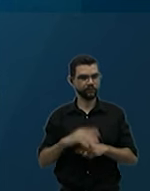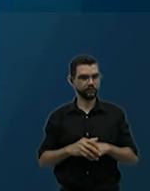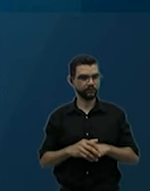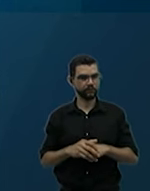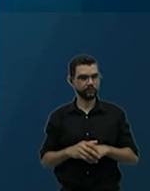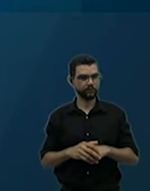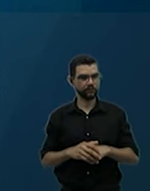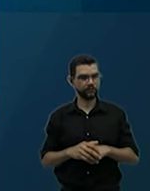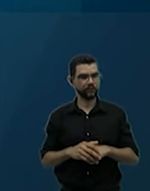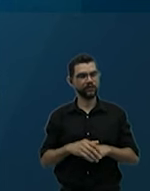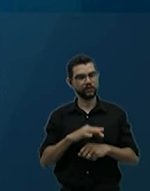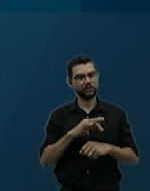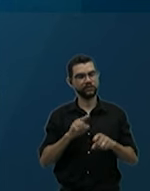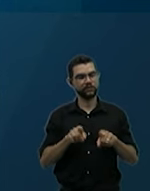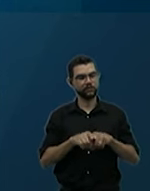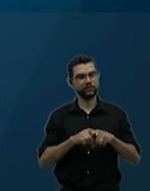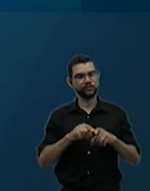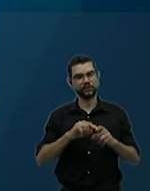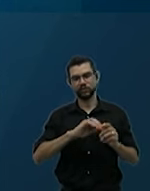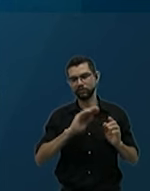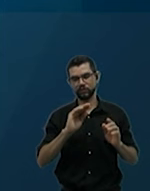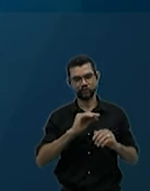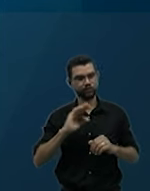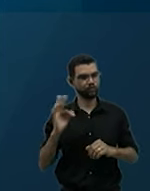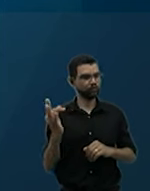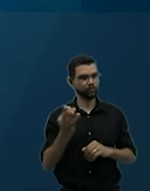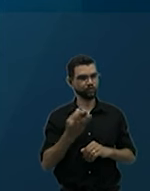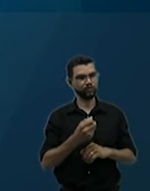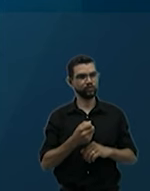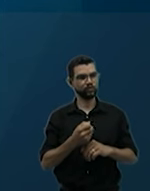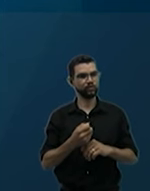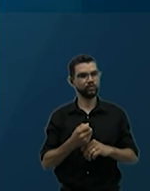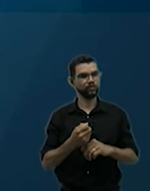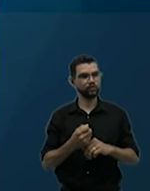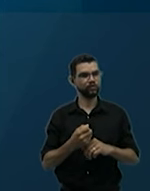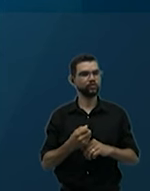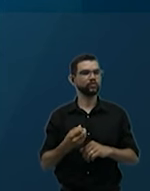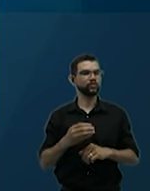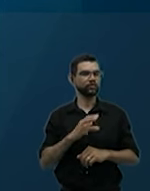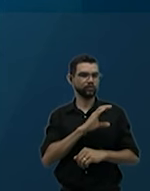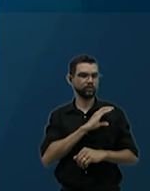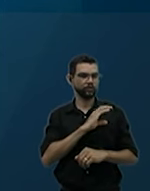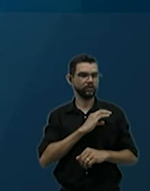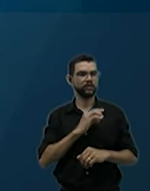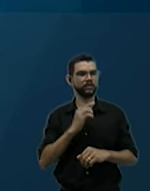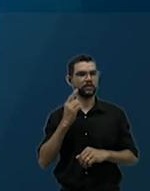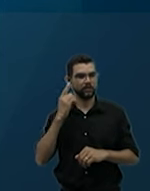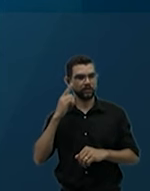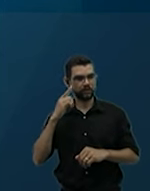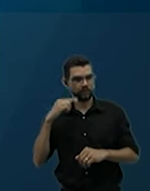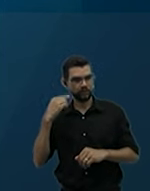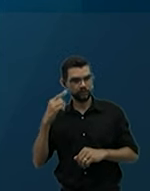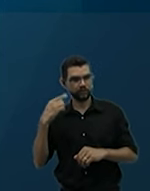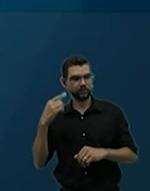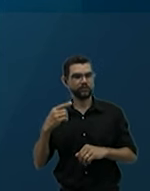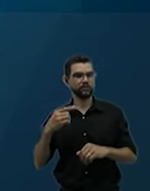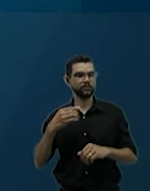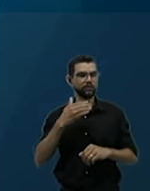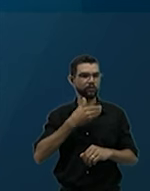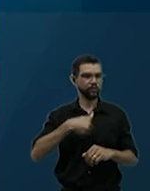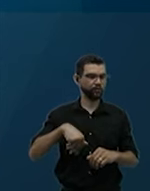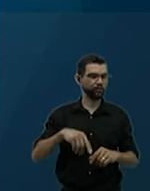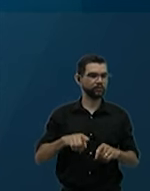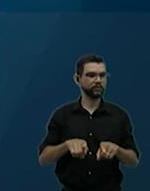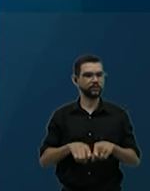julgamento, notadamente os meus nobres colegas advogados, tanto públicos como advogados privados. E não tomarei,